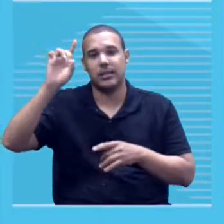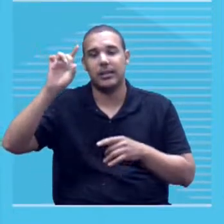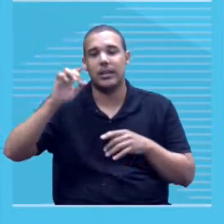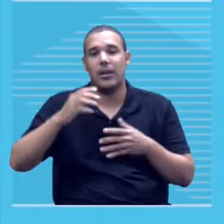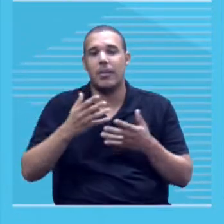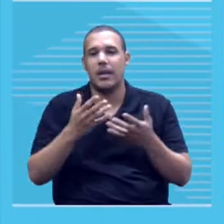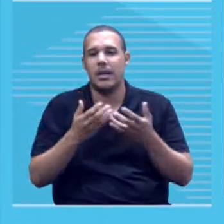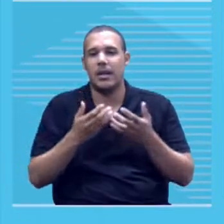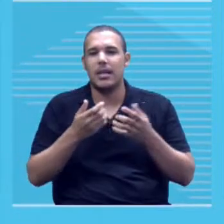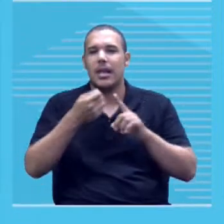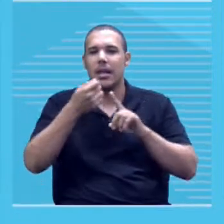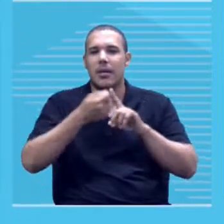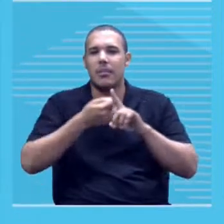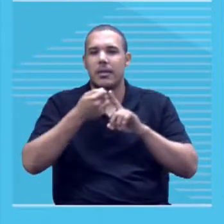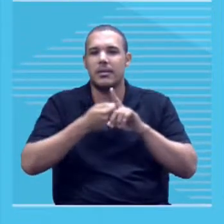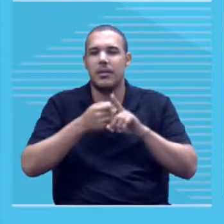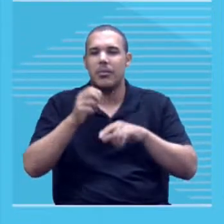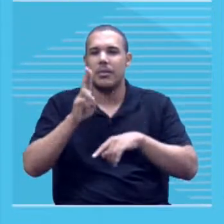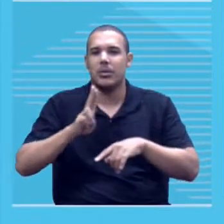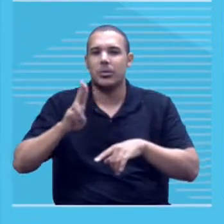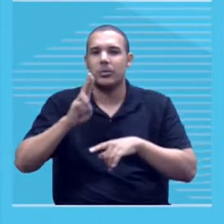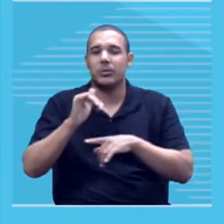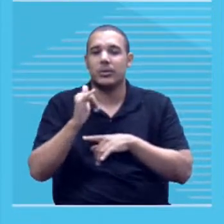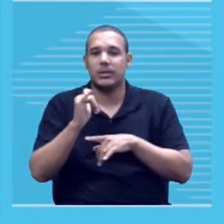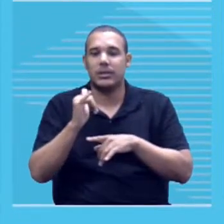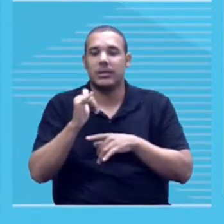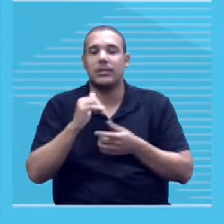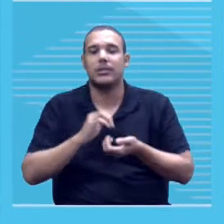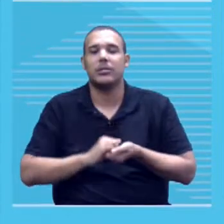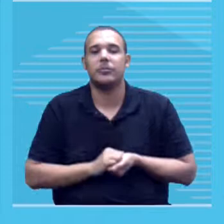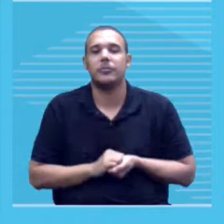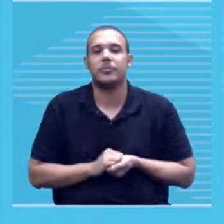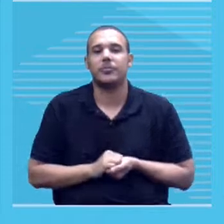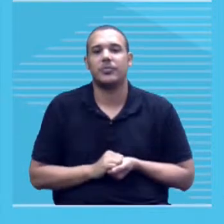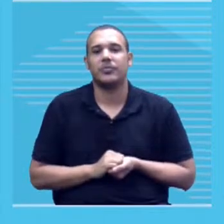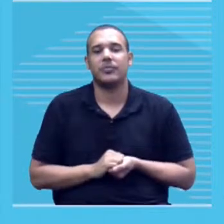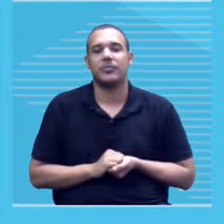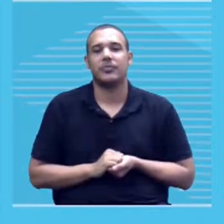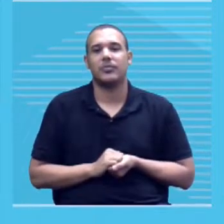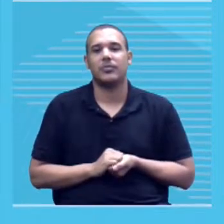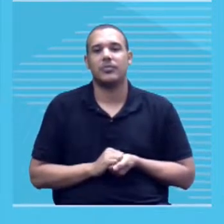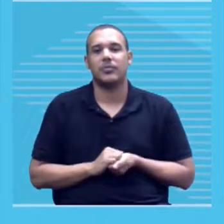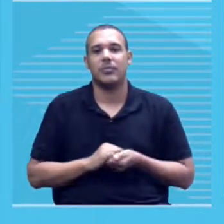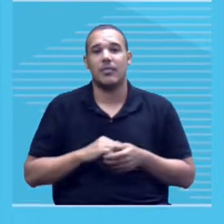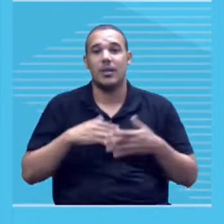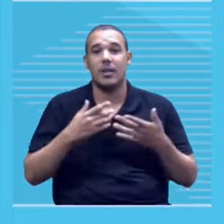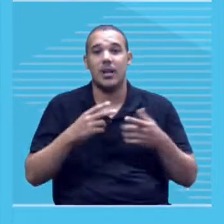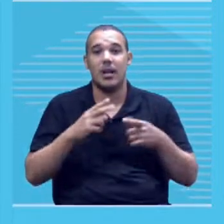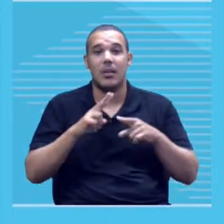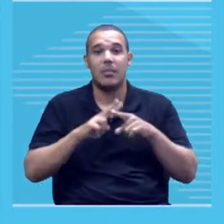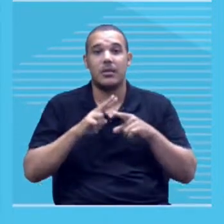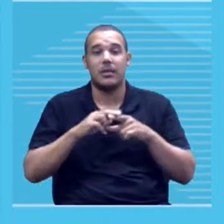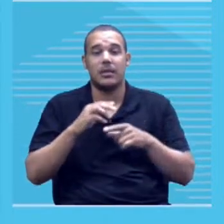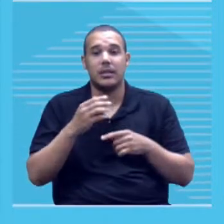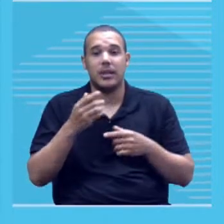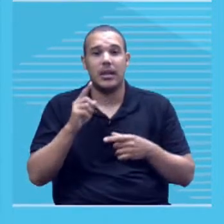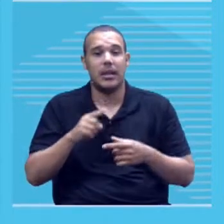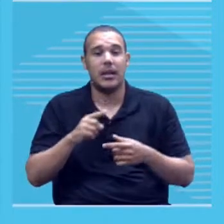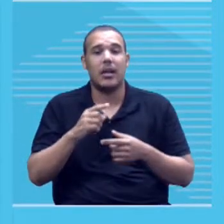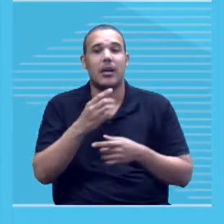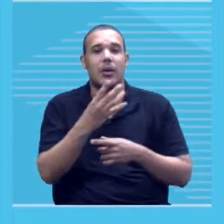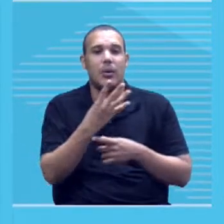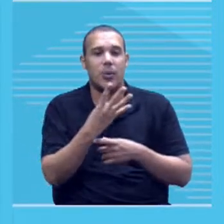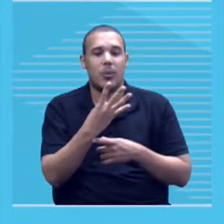mensal gerada pelo aquele consumo, então a minha potência seria esse produto aí, né?